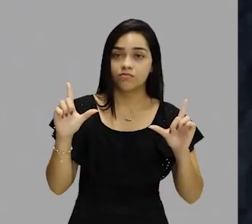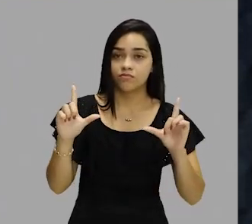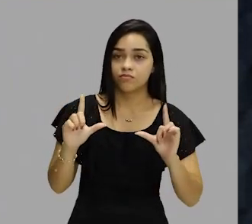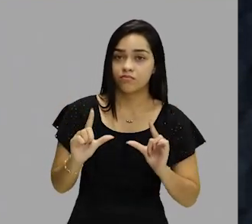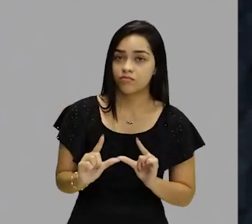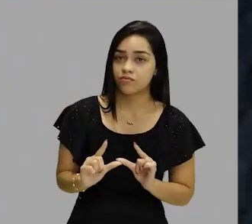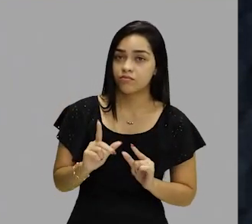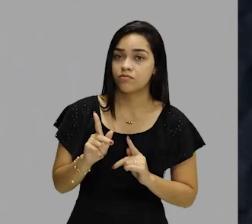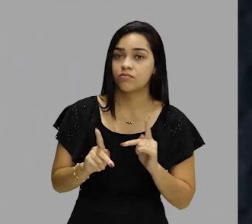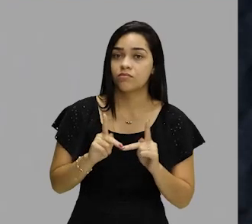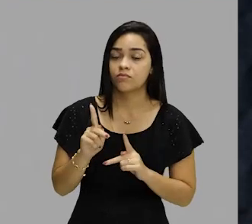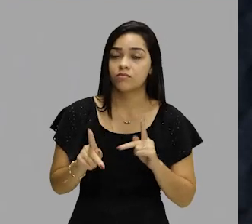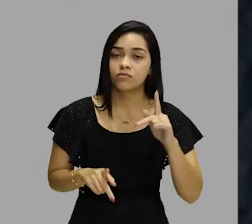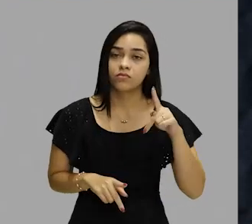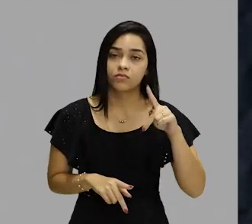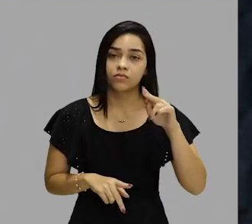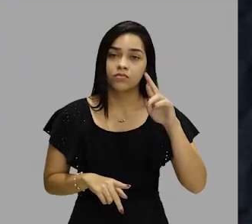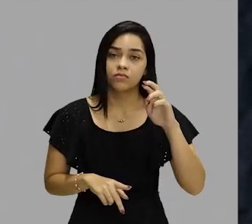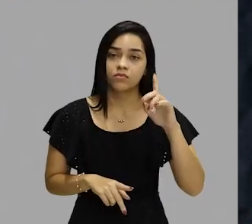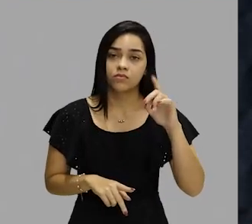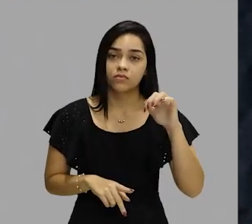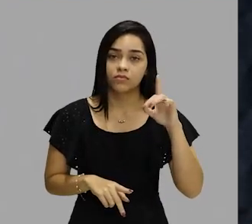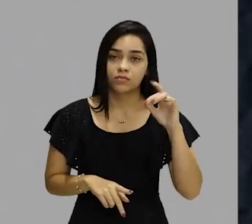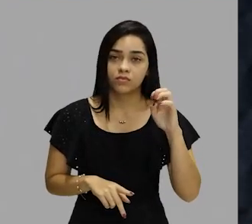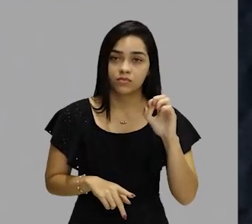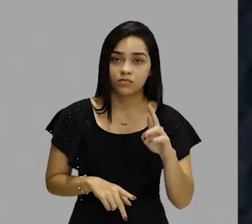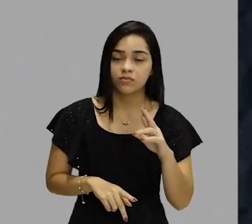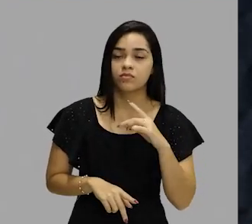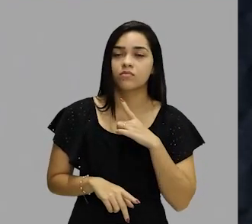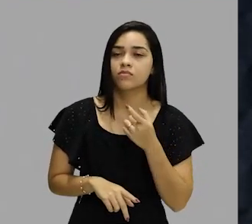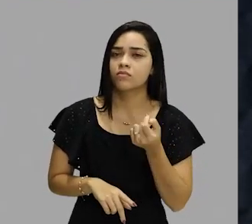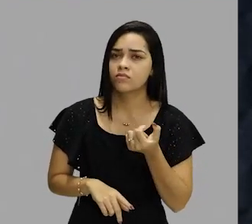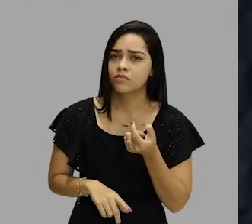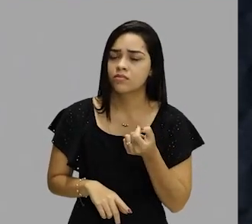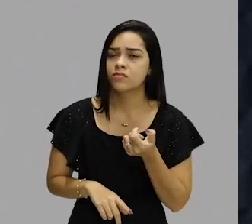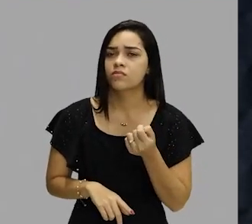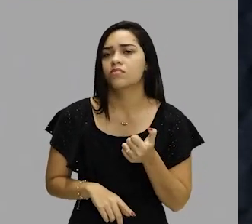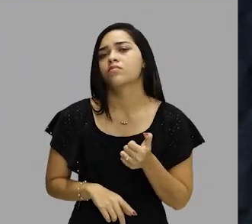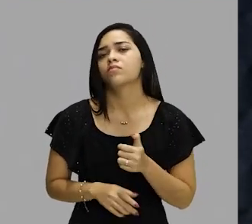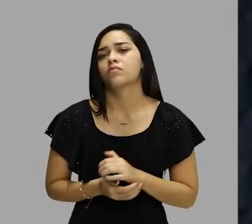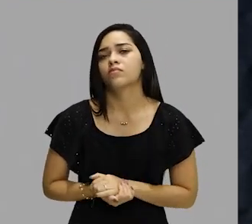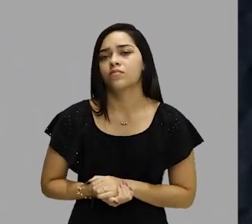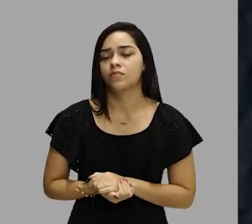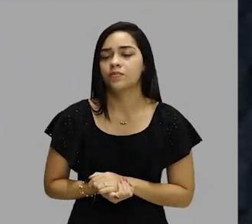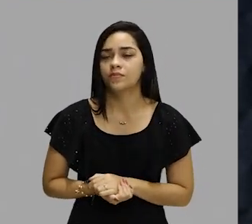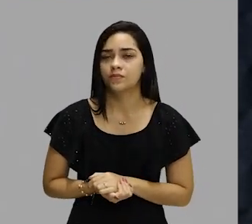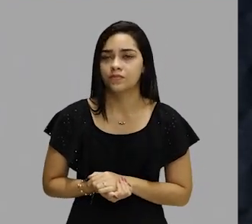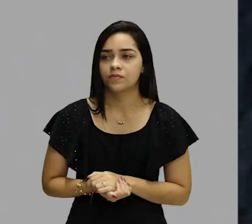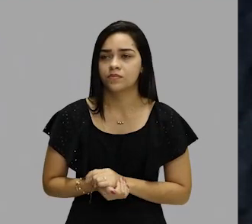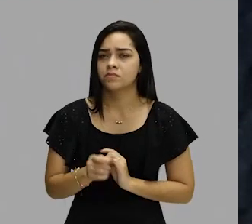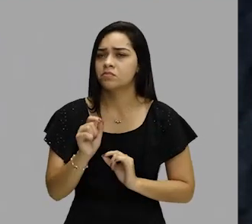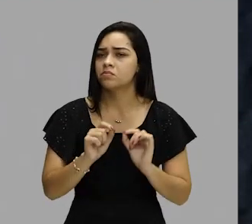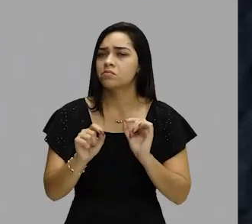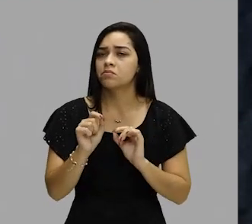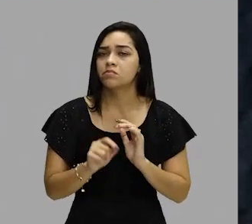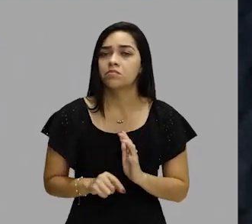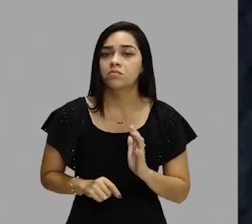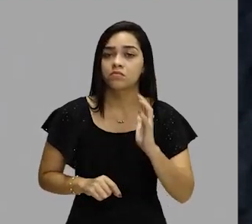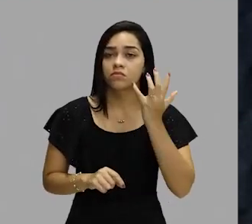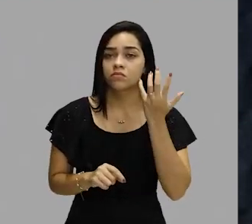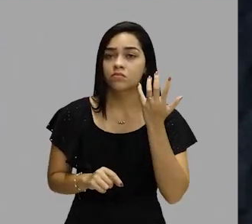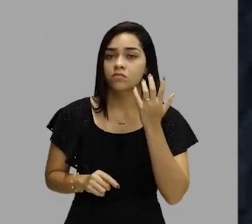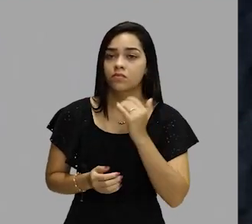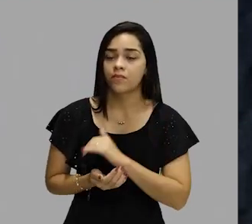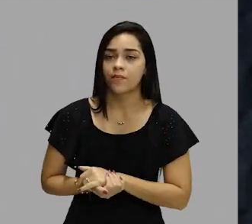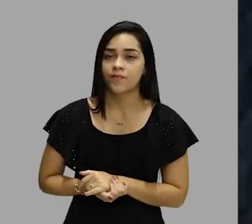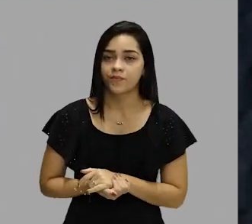a população de predadores, olha só, tinha pouco predador aqui nesse tempo aqui, certo? Aí o que foi que aconteceu com a população